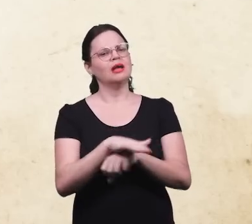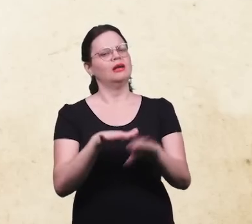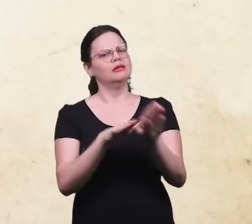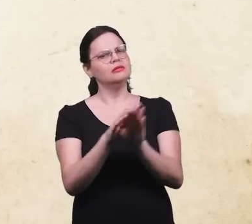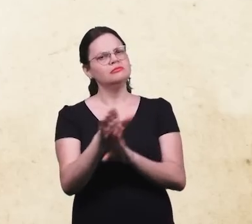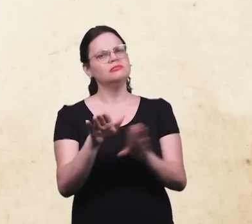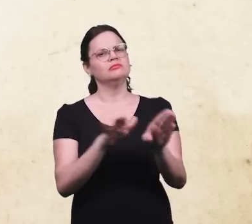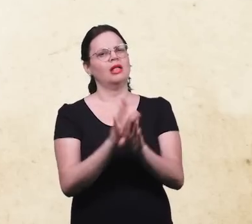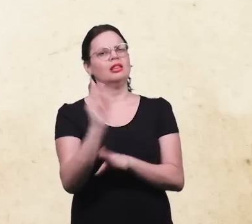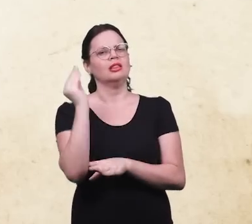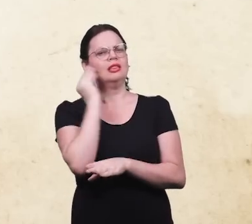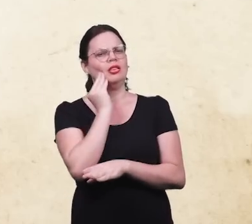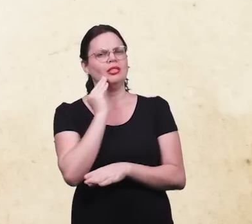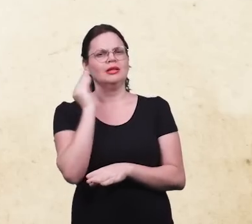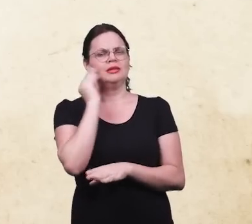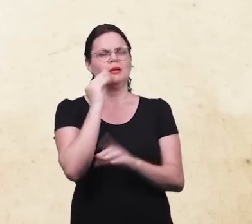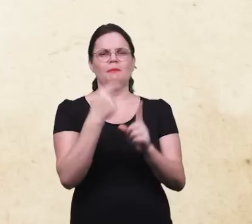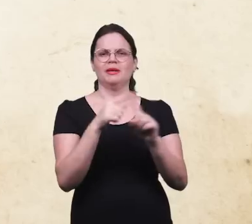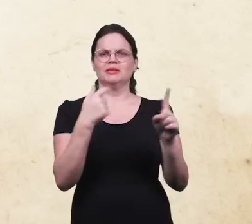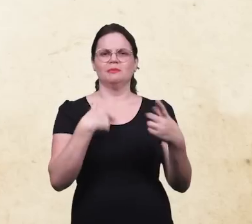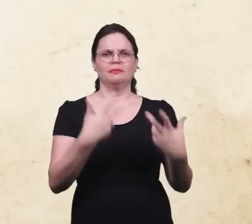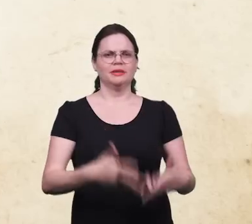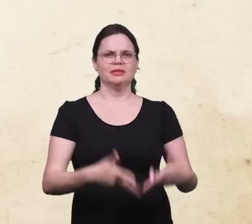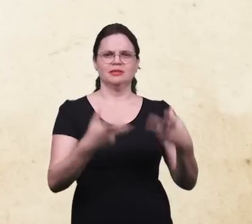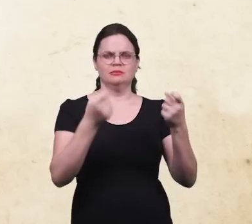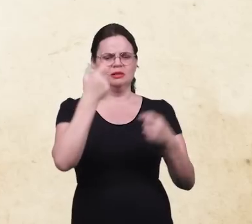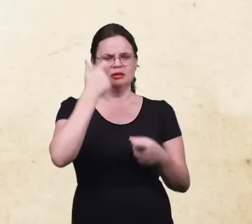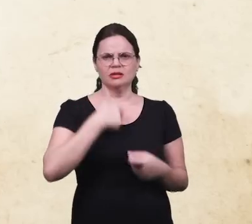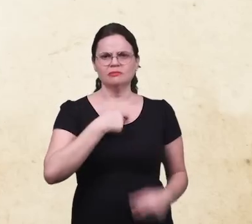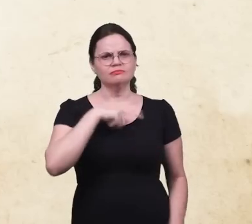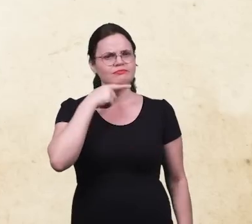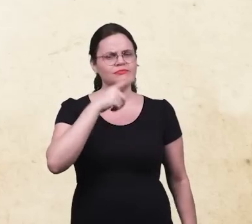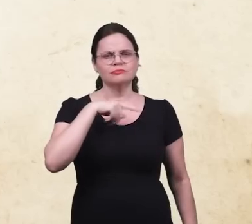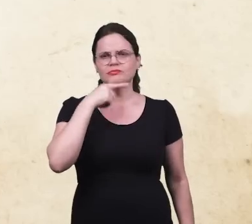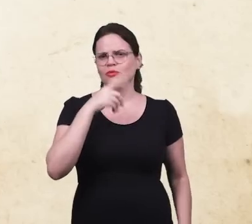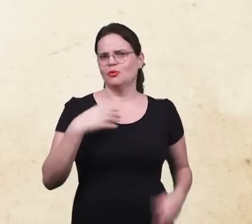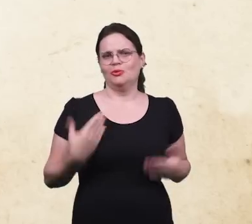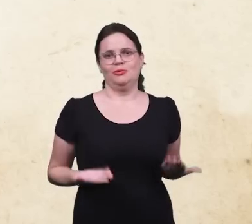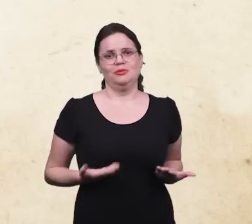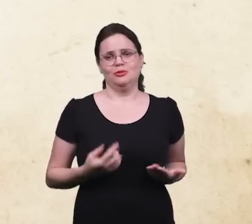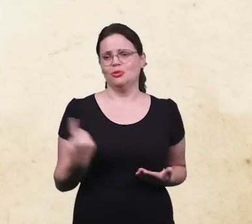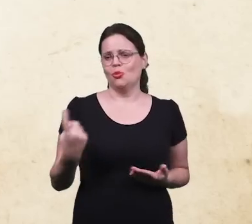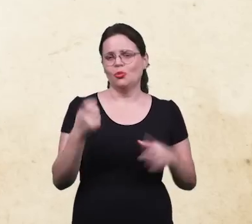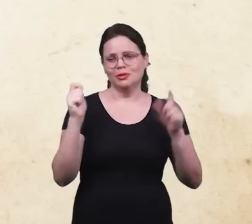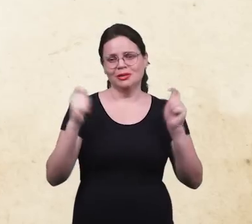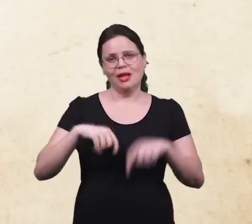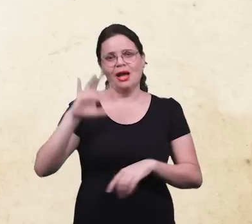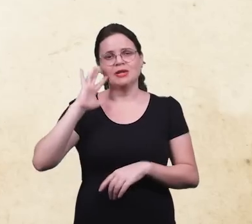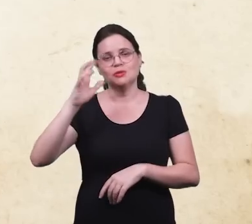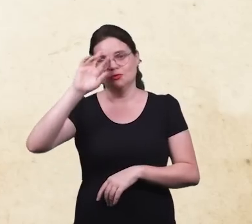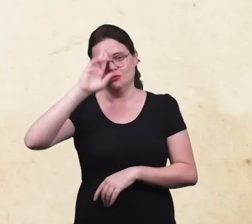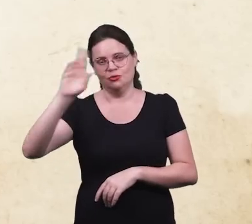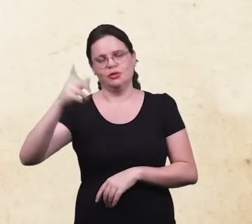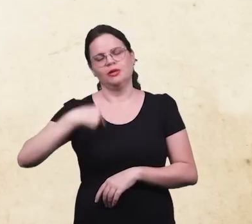ela, conversar com ela, até o momento que eu vi que eu não poderia fazer nada por ela se não fosse o Senhor. Então eu busquei ao